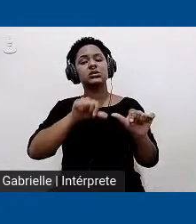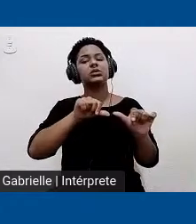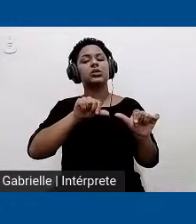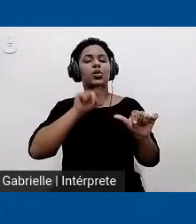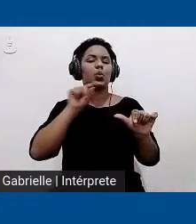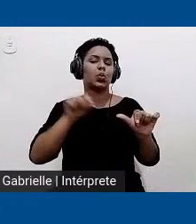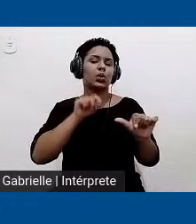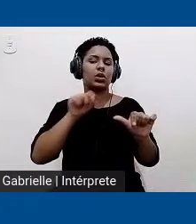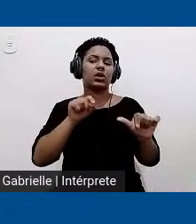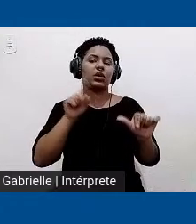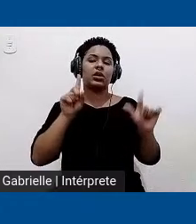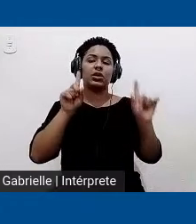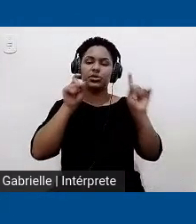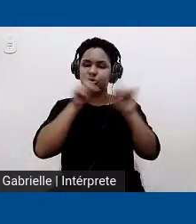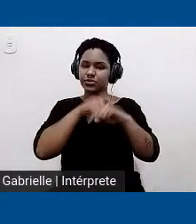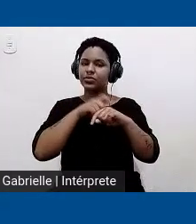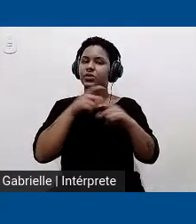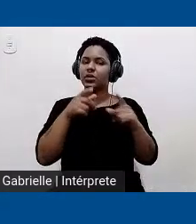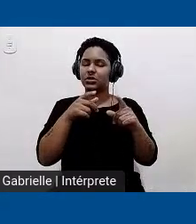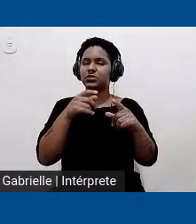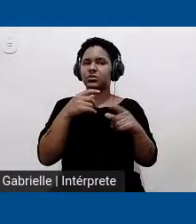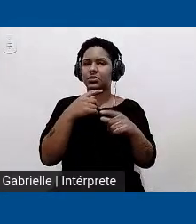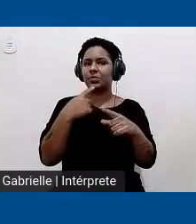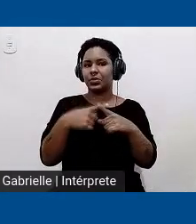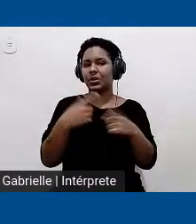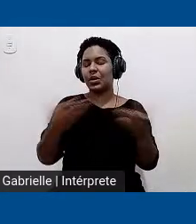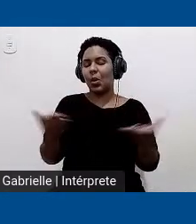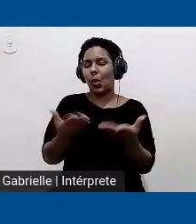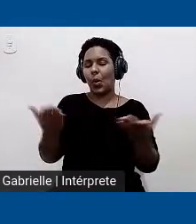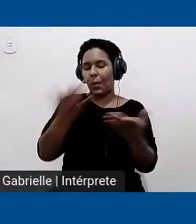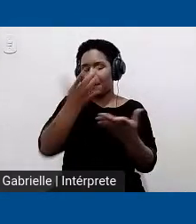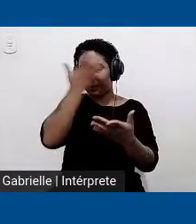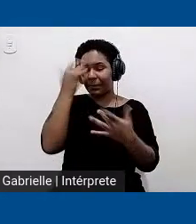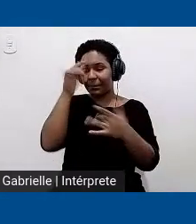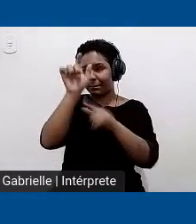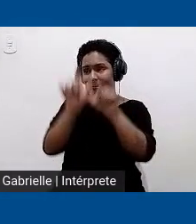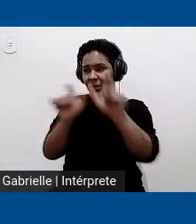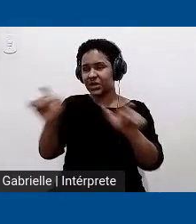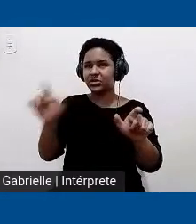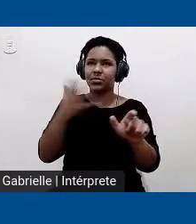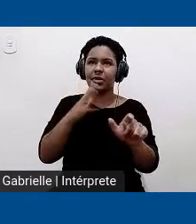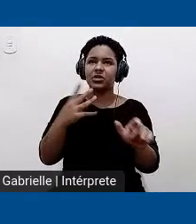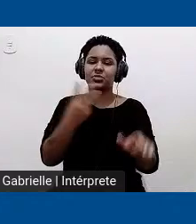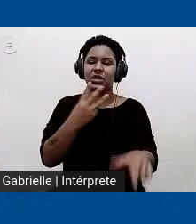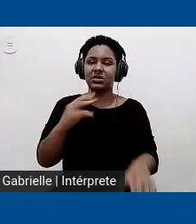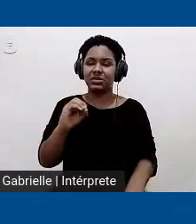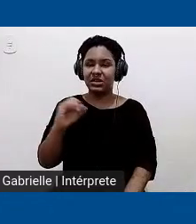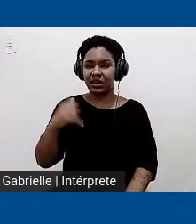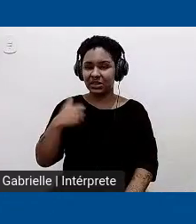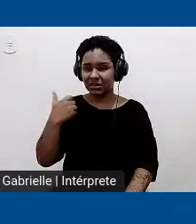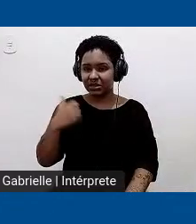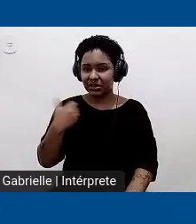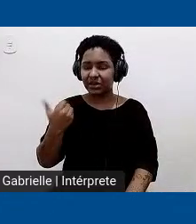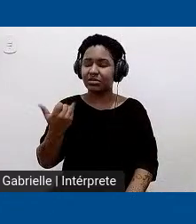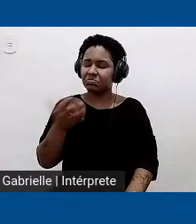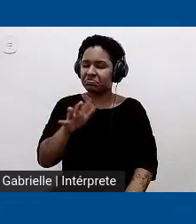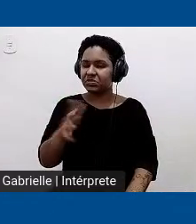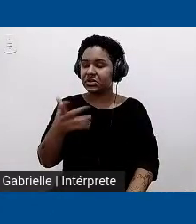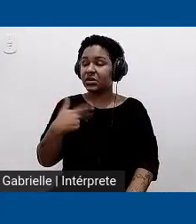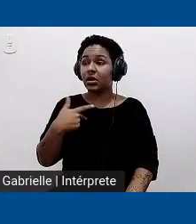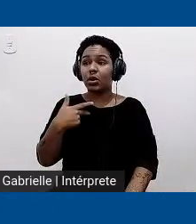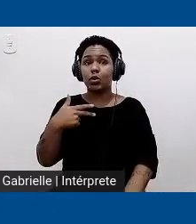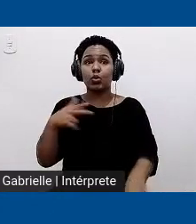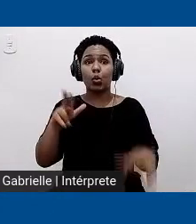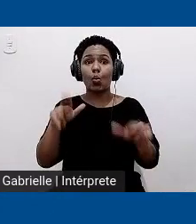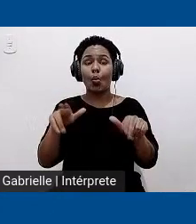pessoas de hoje, né, as pessoas hoje com cerca de 30 anos, assim, às vezes nunca